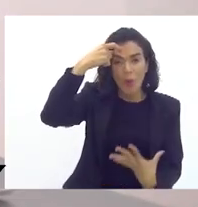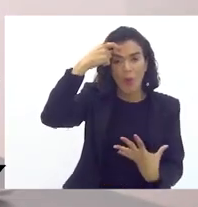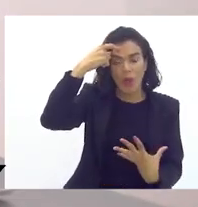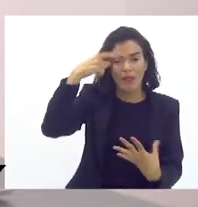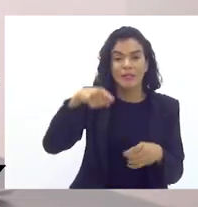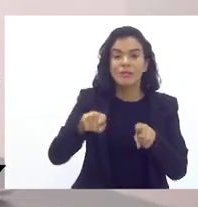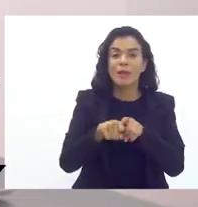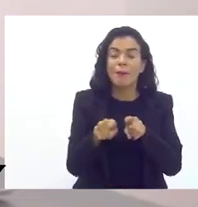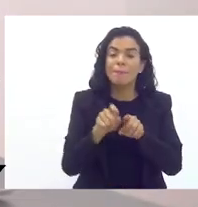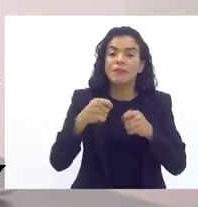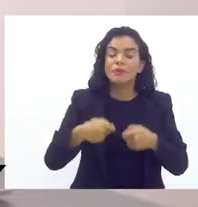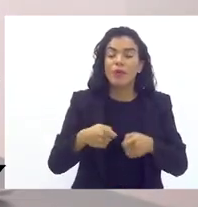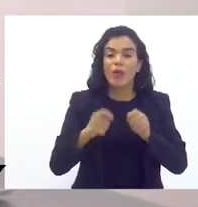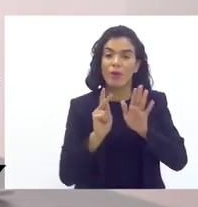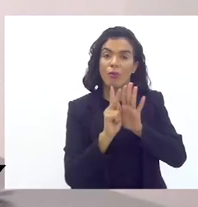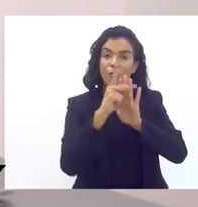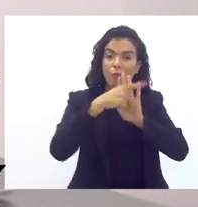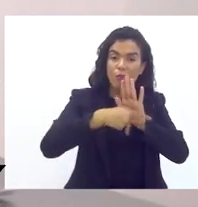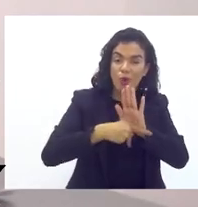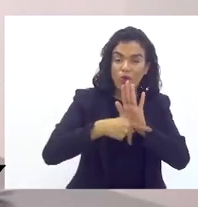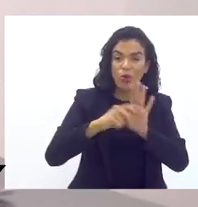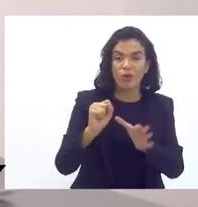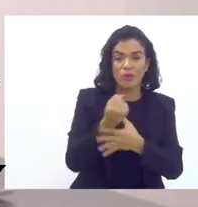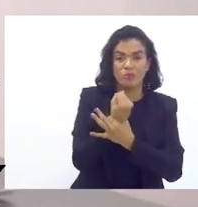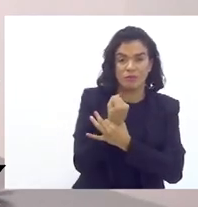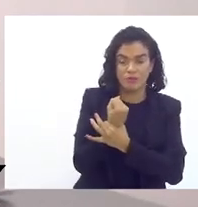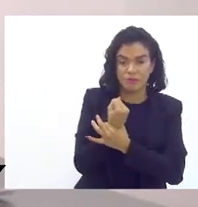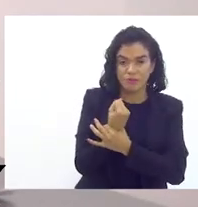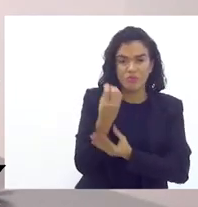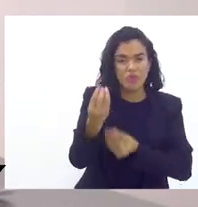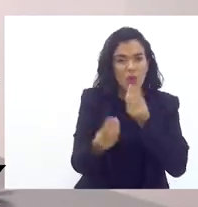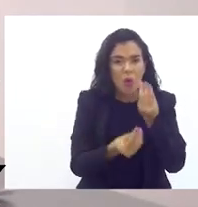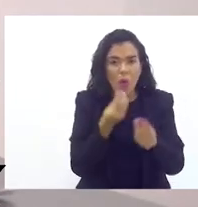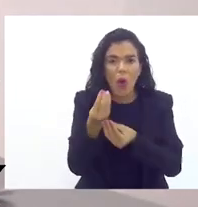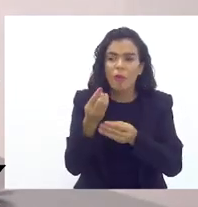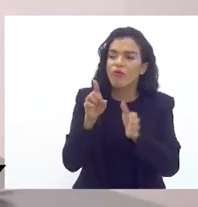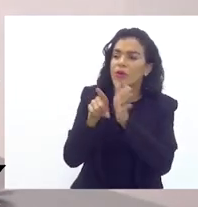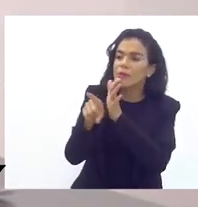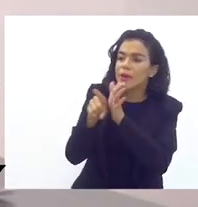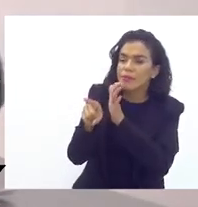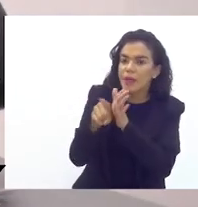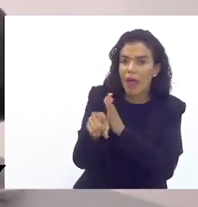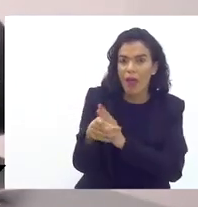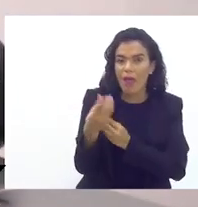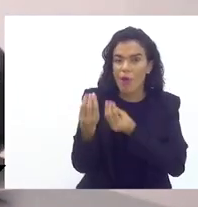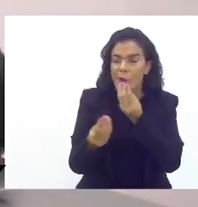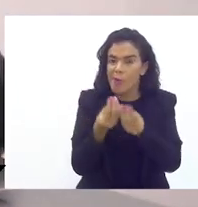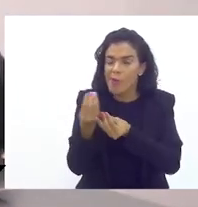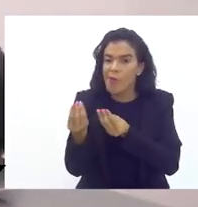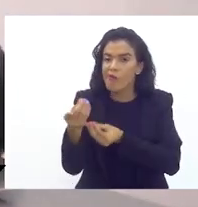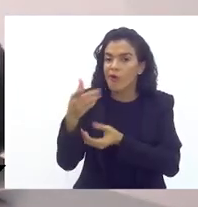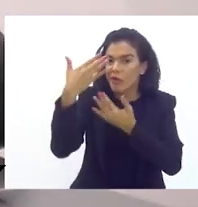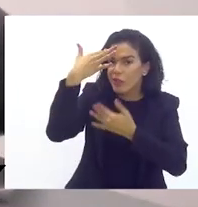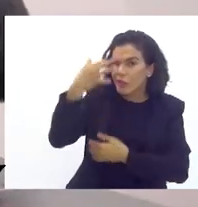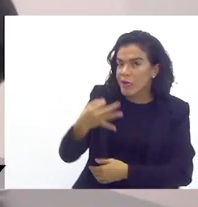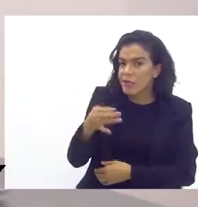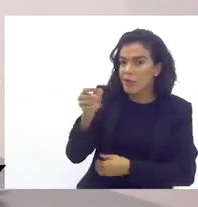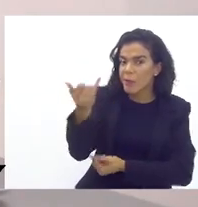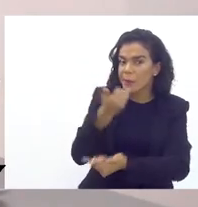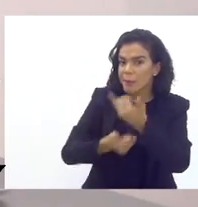é um protocolo seguro de coleta dessa prova como eu vou coletar essa prova essa descrição